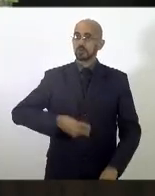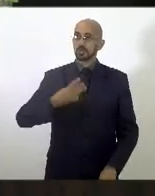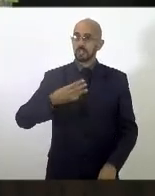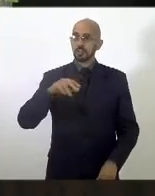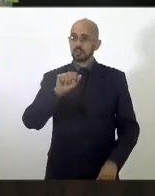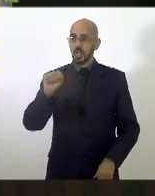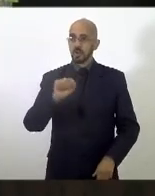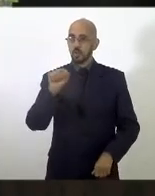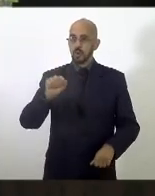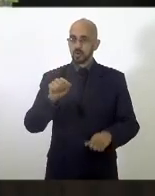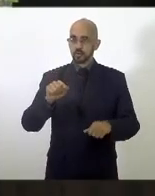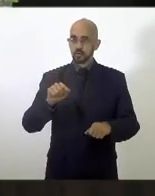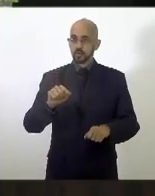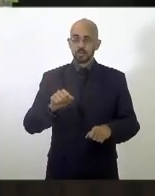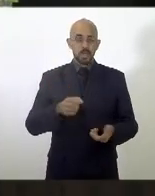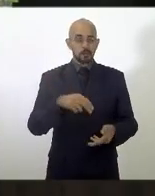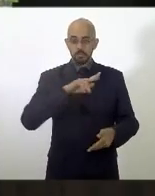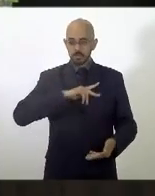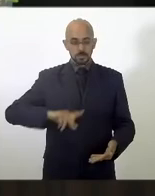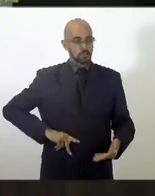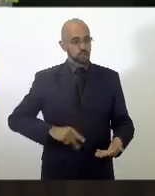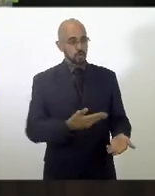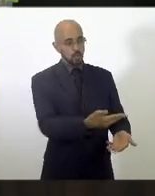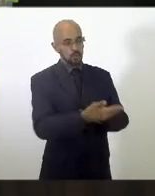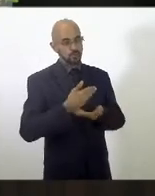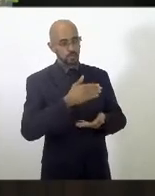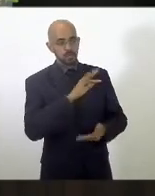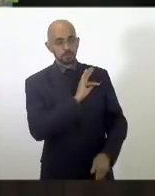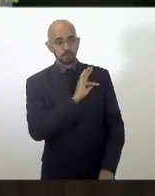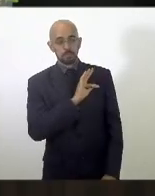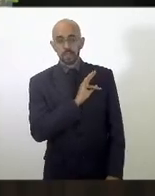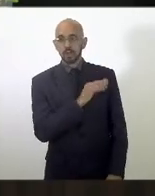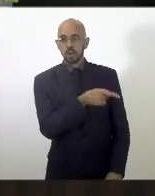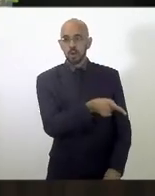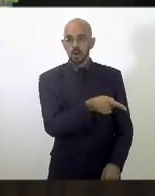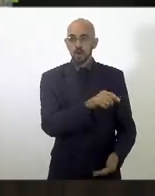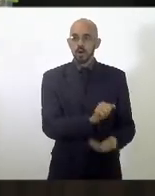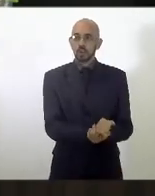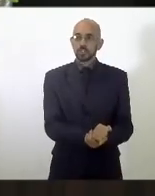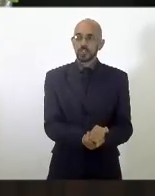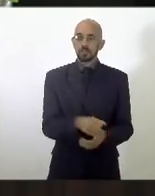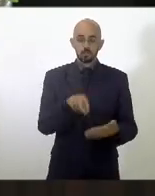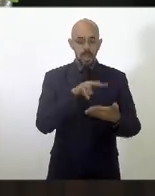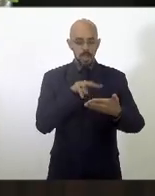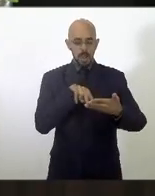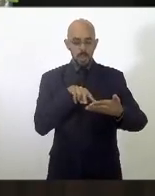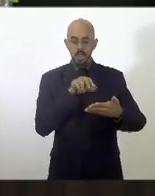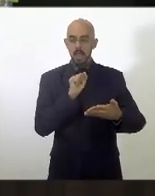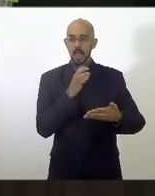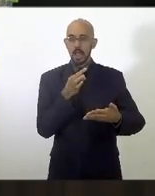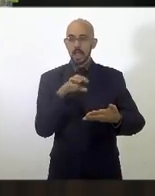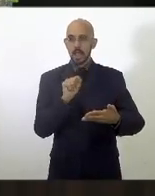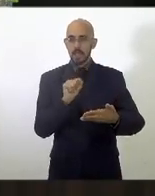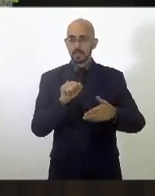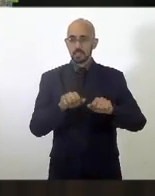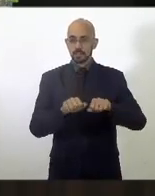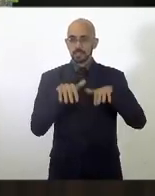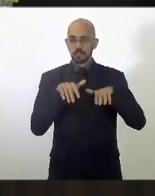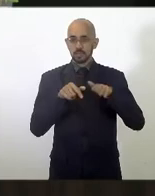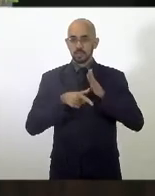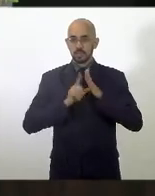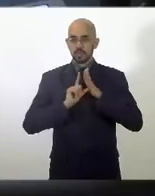e a presidência convida a deputada Marta Rocha para fazer a leitura da ata da sessão anterior.